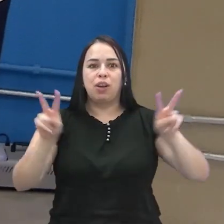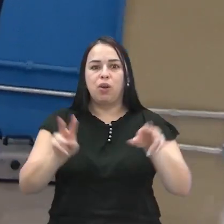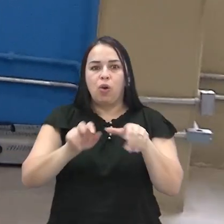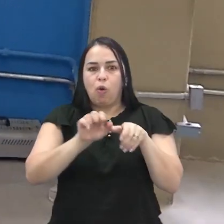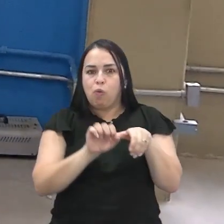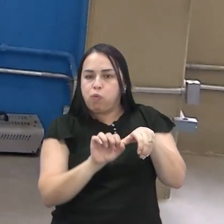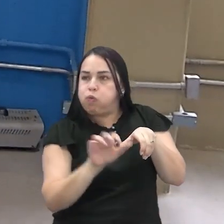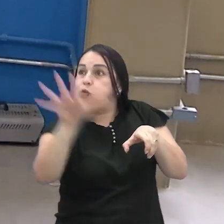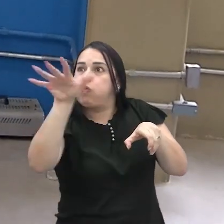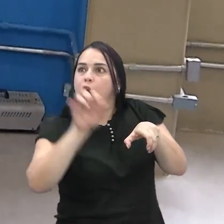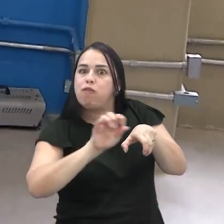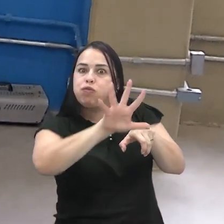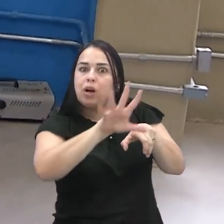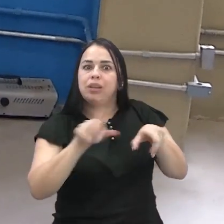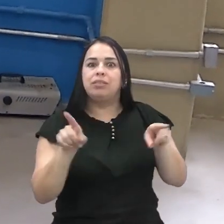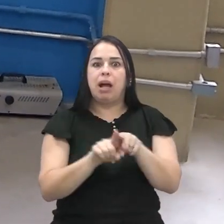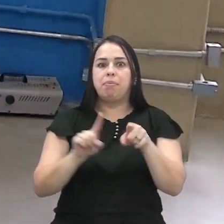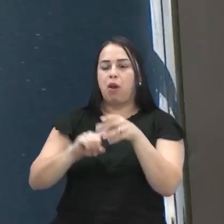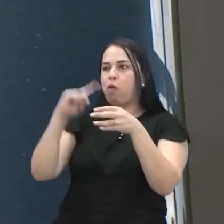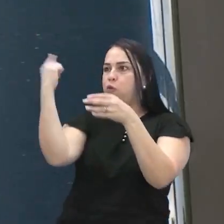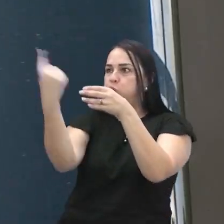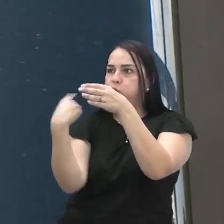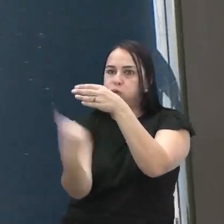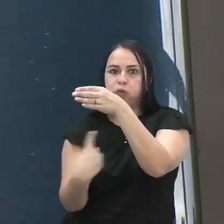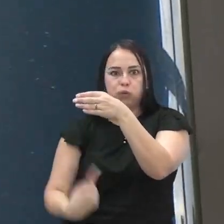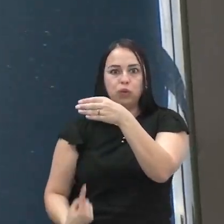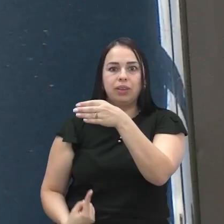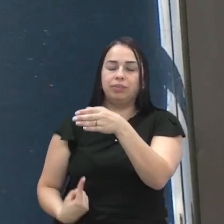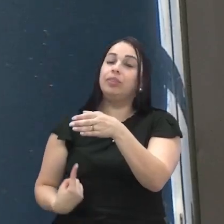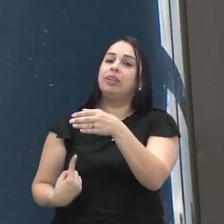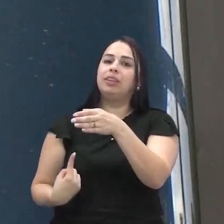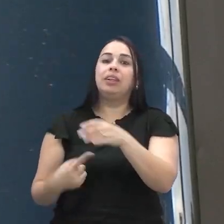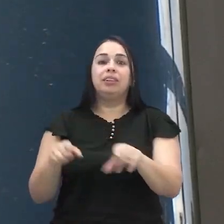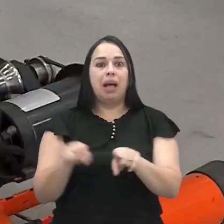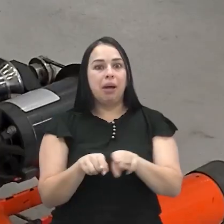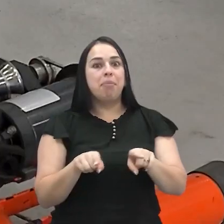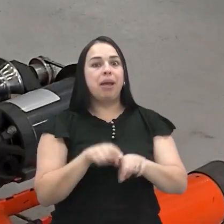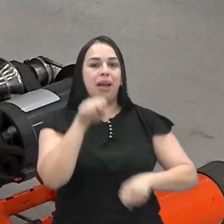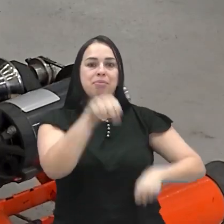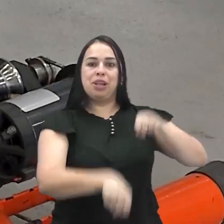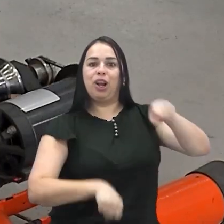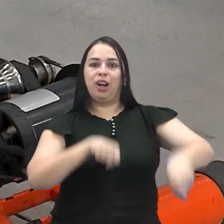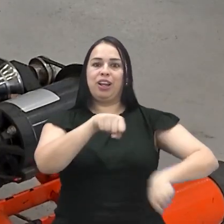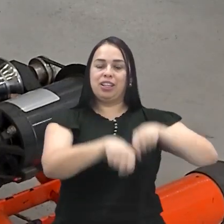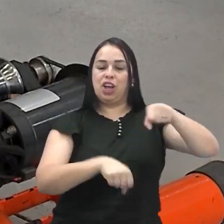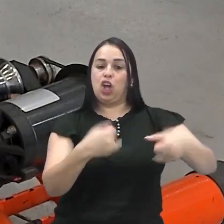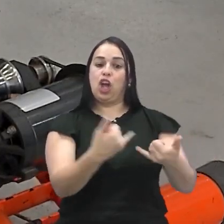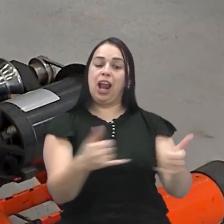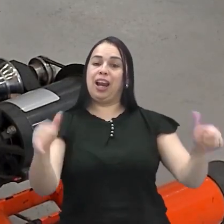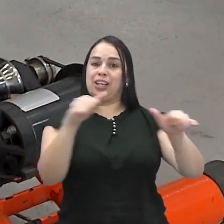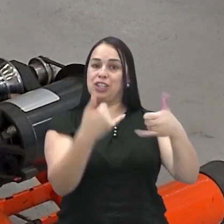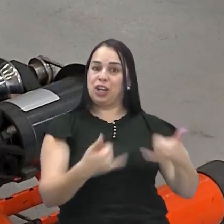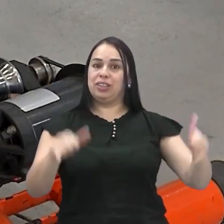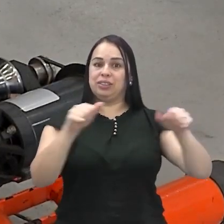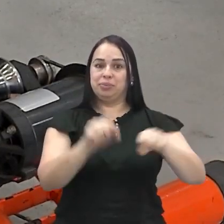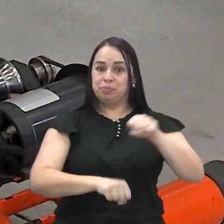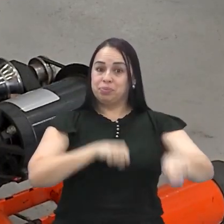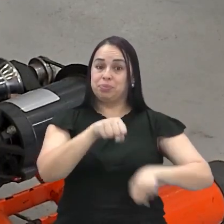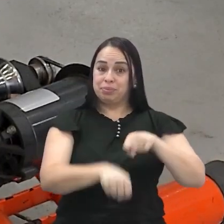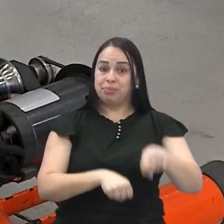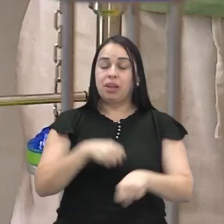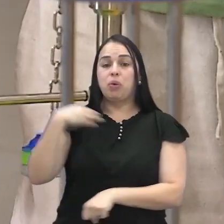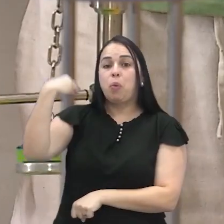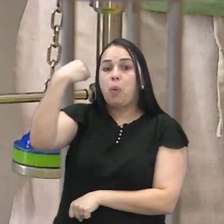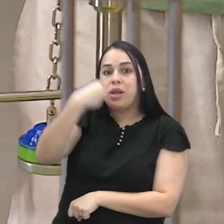fenômenos visuais, como a fumaça do canhão de brinquedo e a formação de um turbilhão, além de curiosidades como a bicicleta geradora